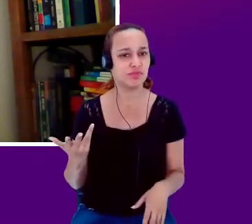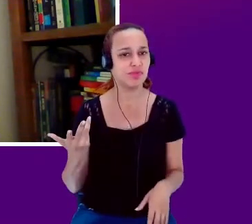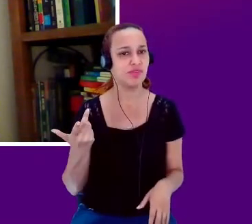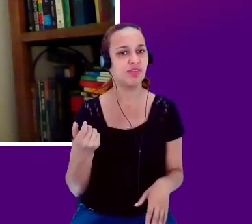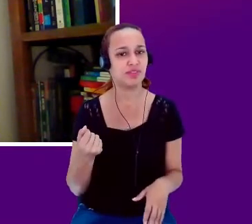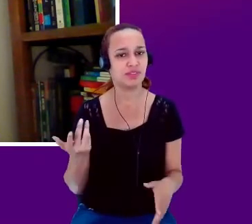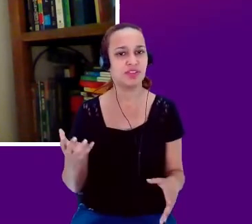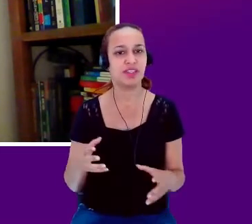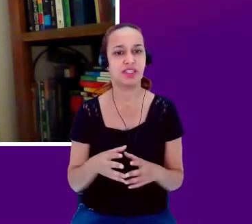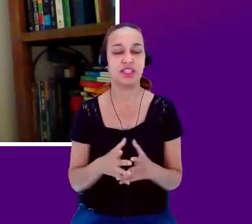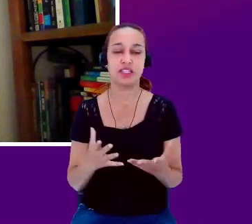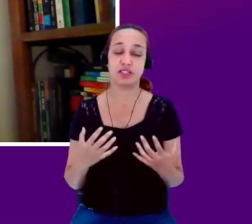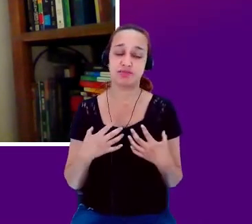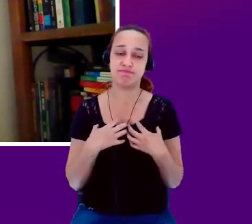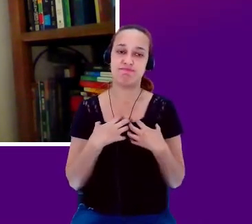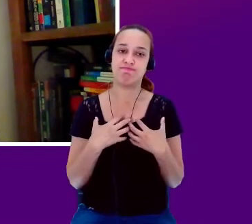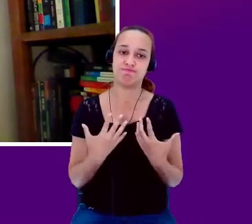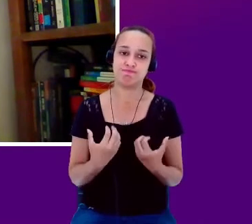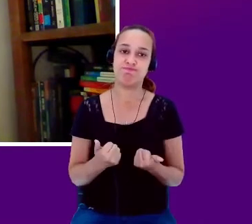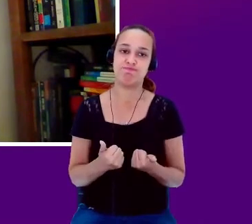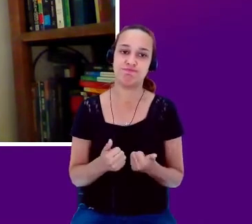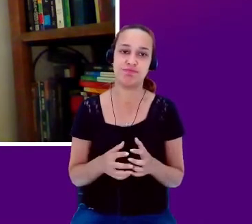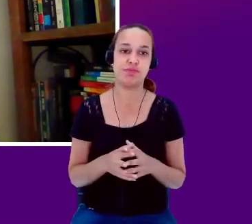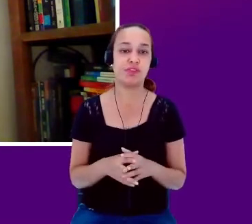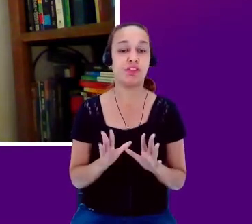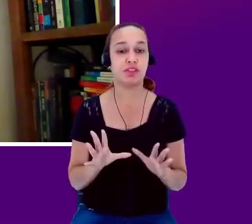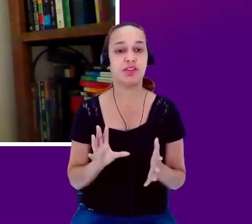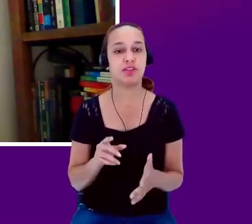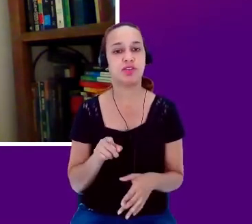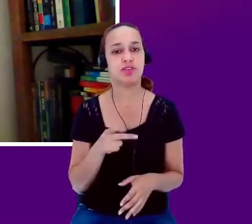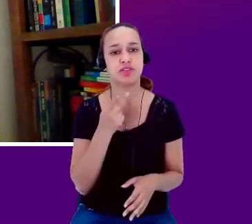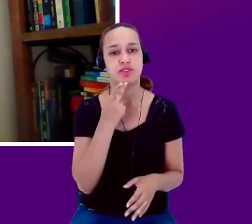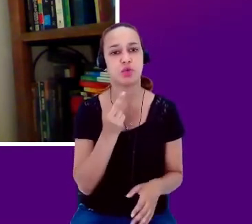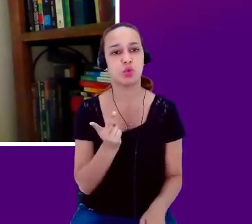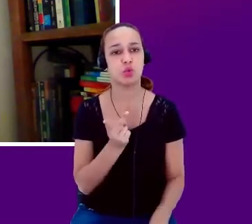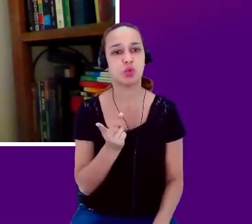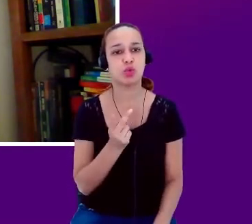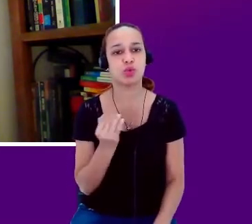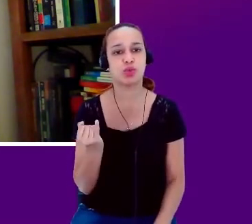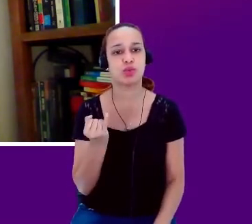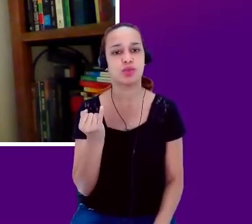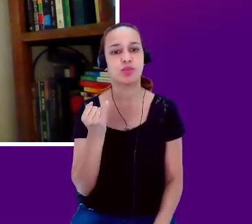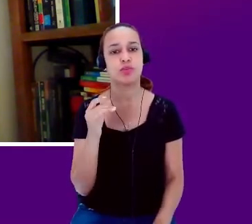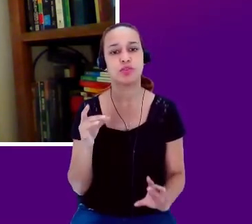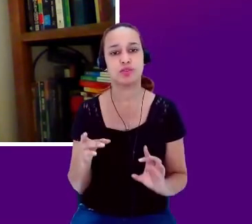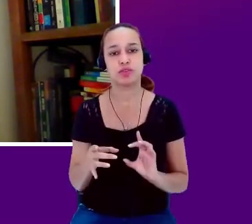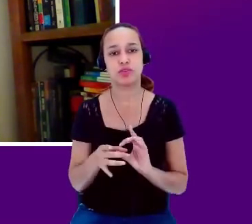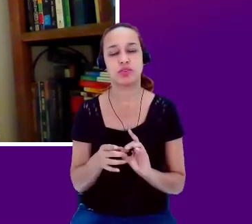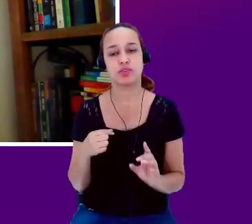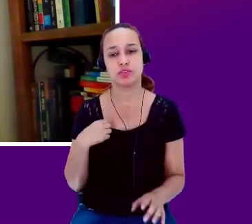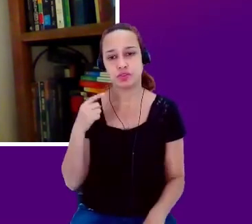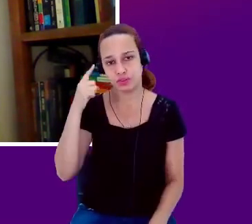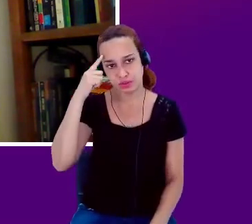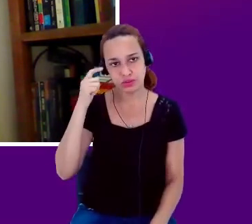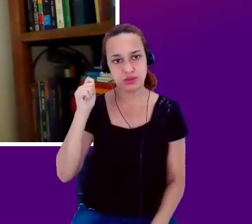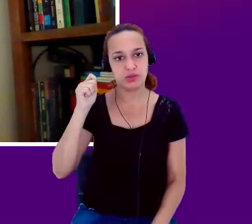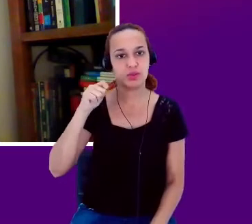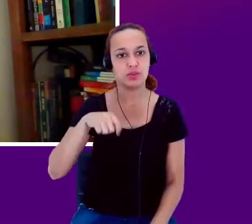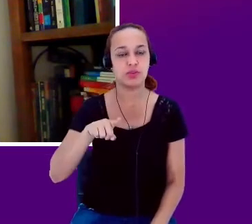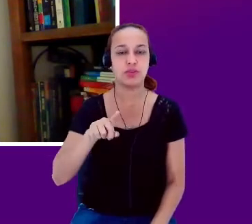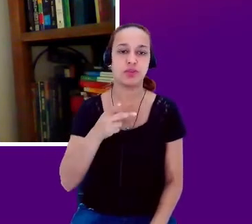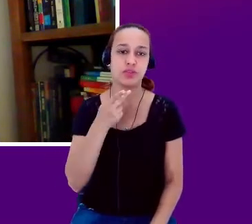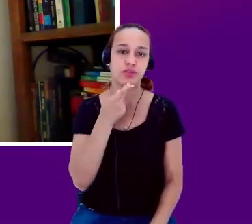dá aqui muito conforto. Você tocou em 2 pontos relativos à saúde suplementar, que eu acho que eu poderia só fazer um